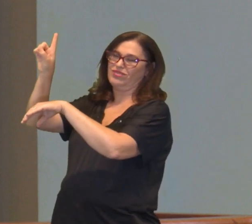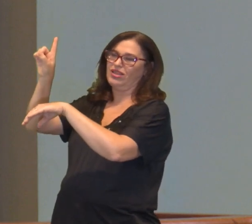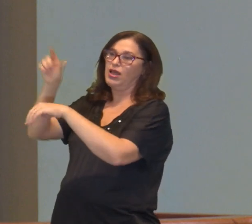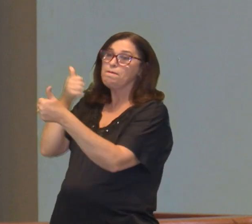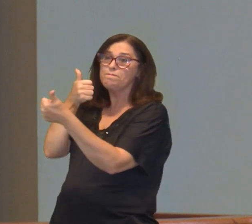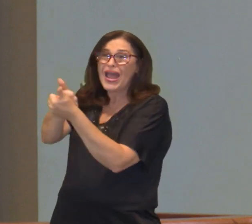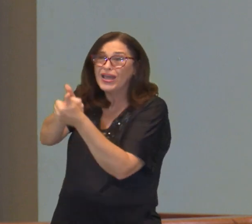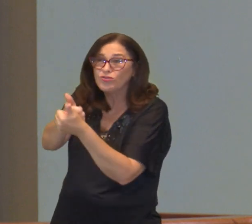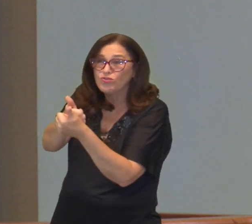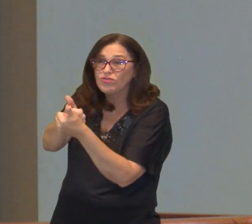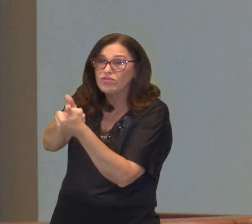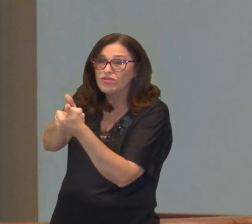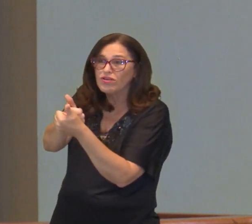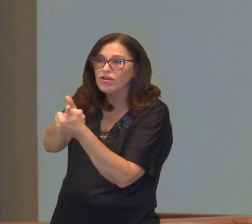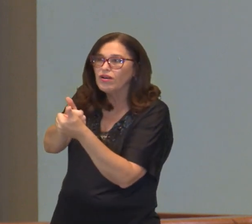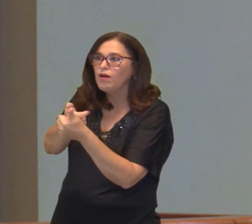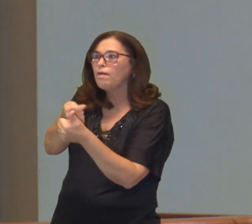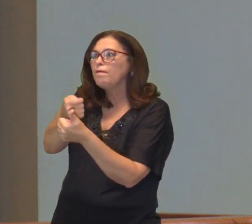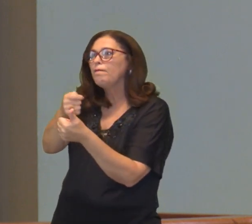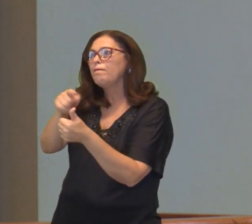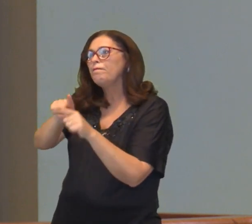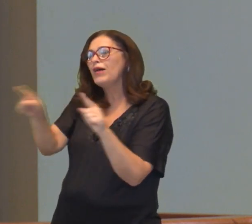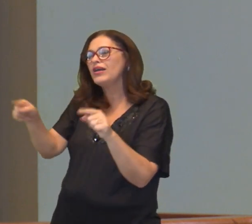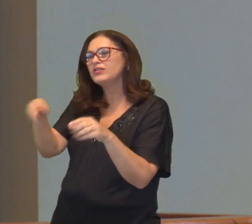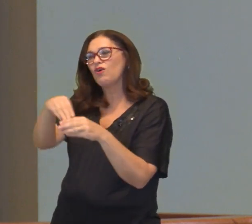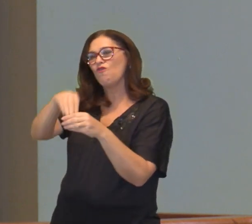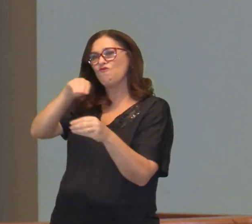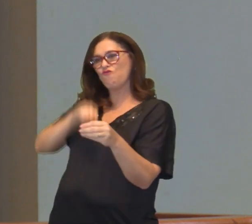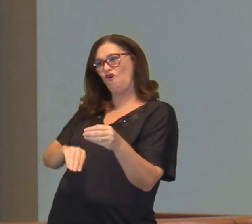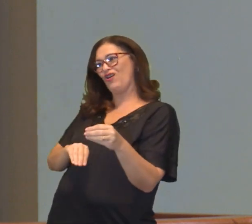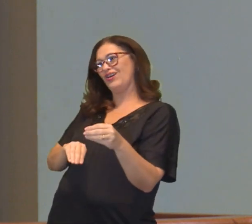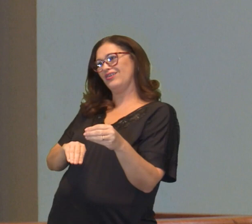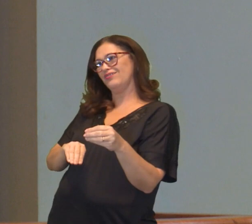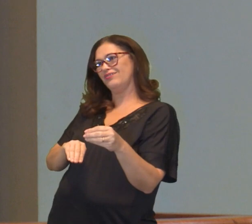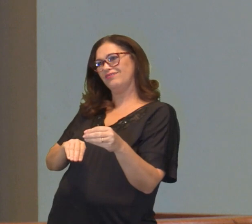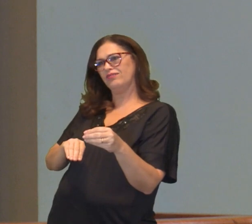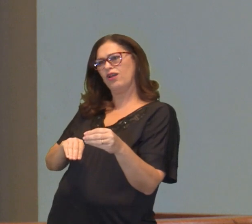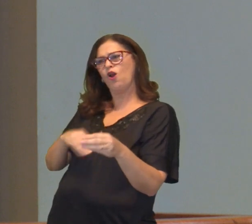perto e fora. Como você está?